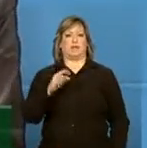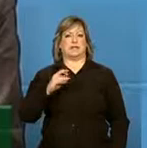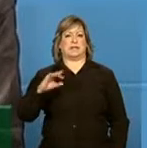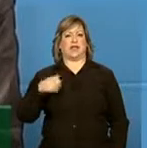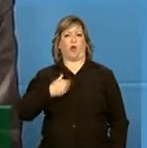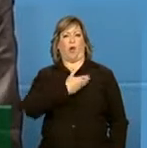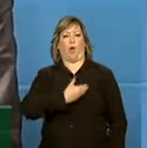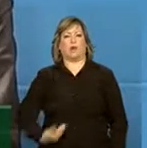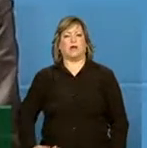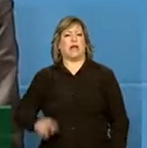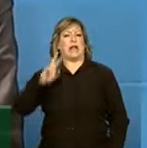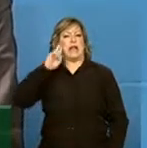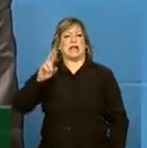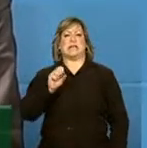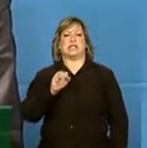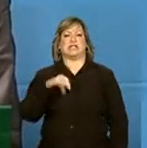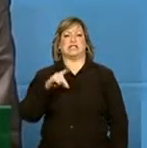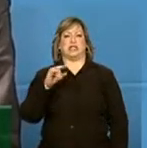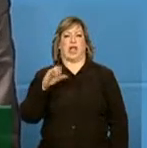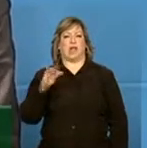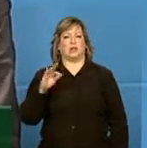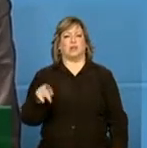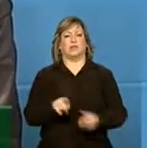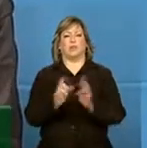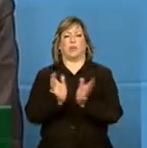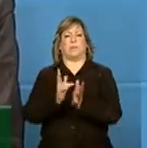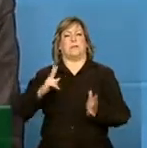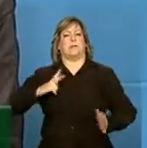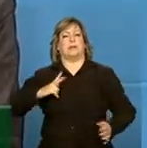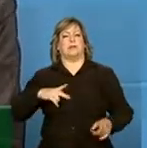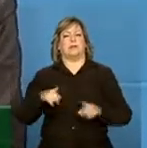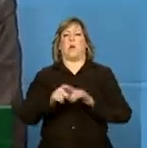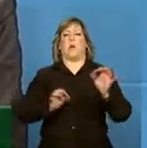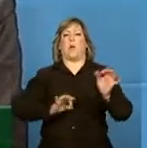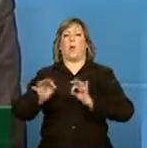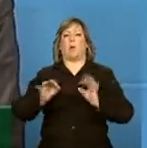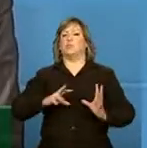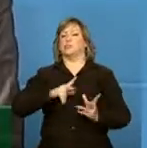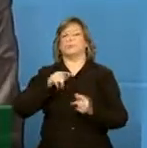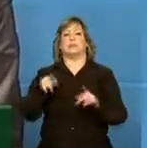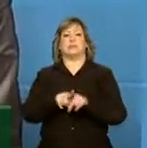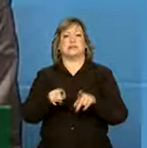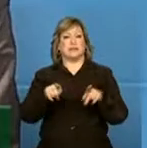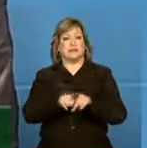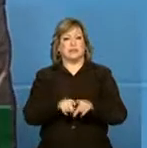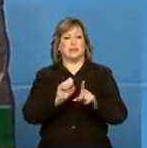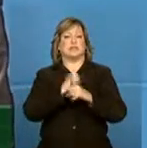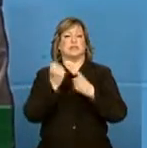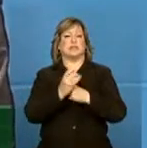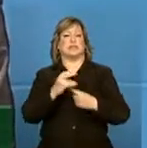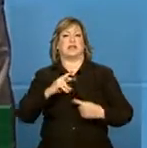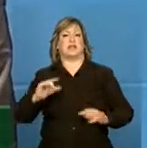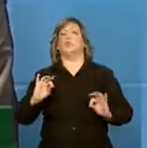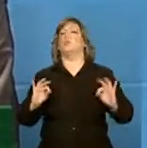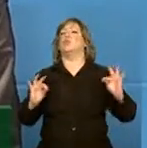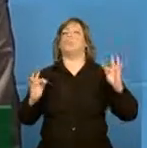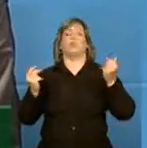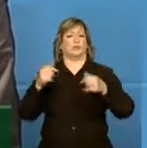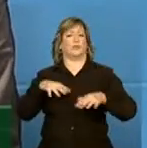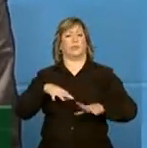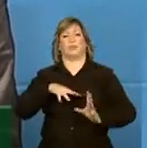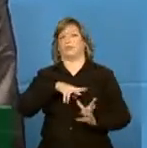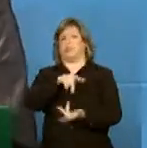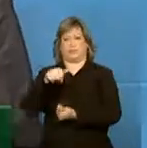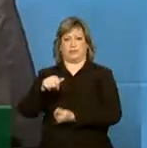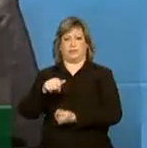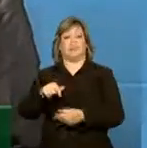de sindicatos, do setor privado e organizações internacionais e a sociedade civil de todas as partes do mundo.